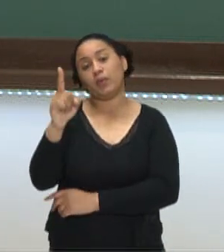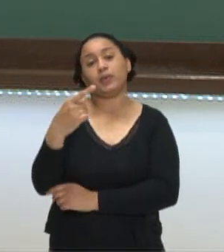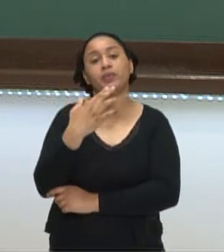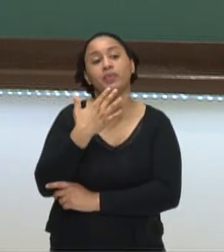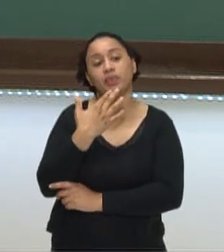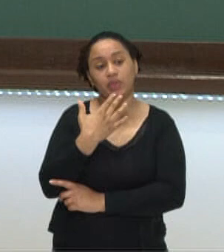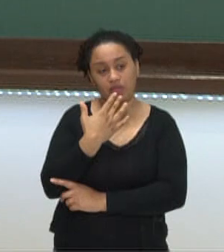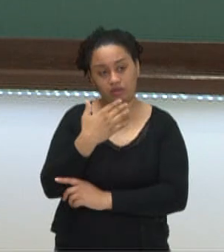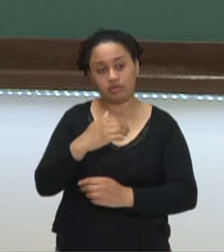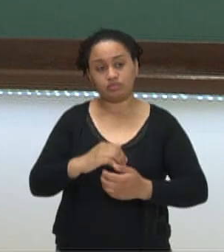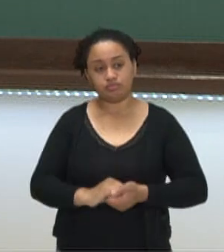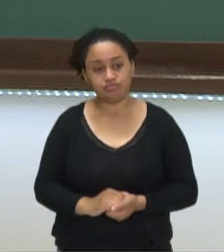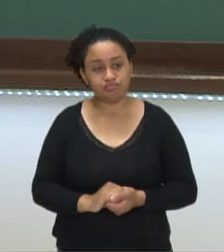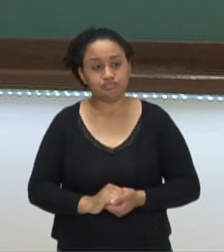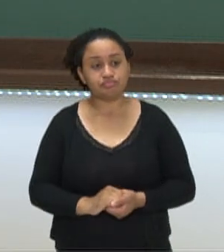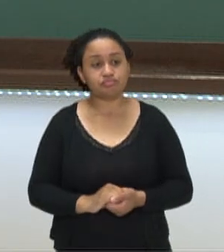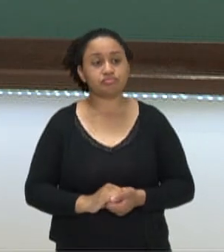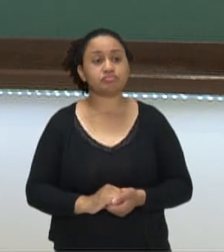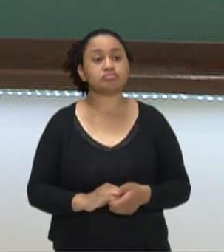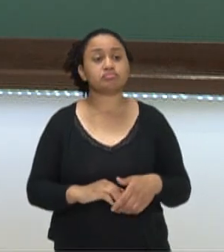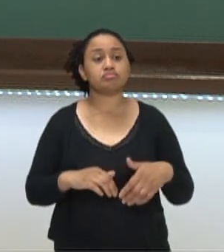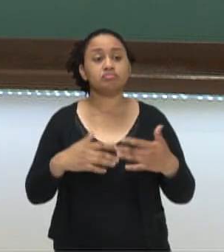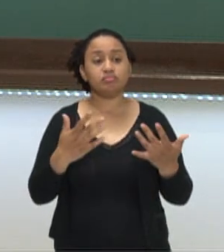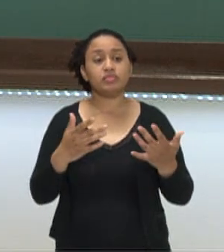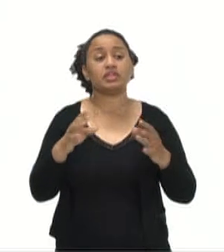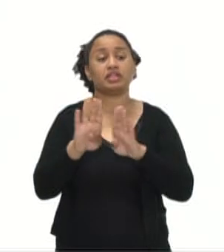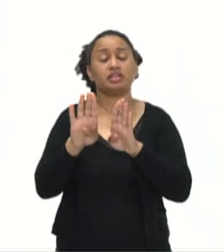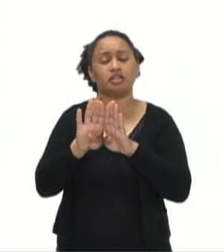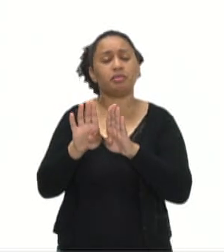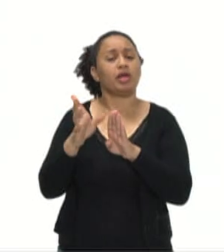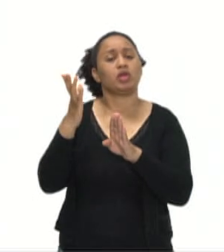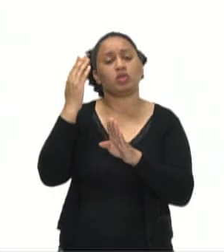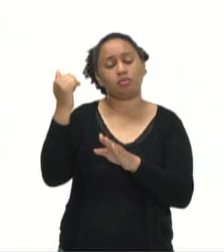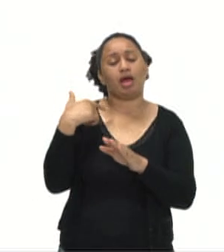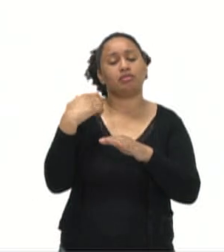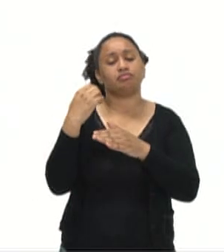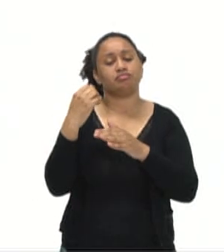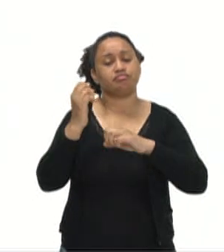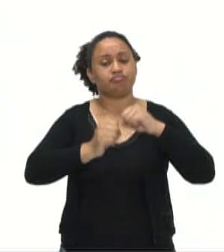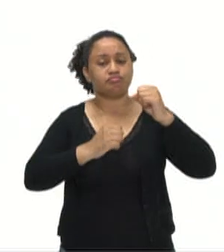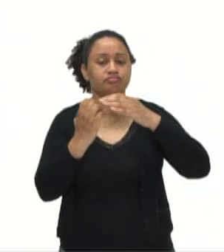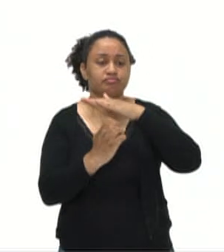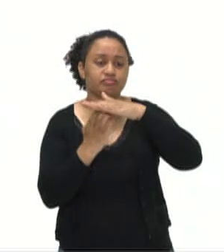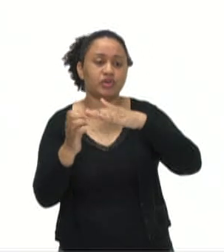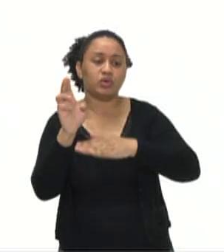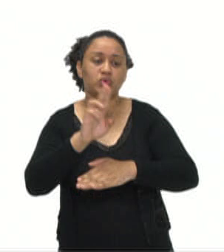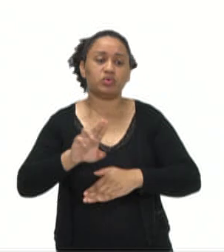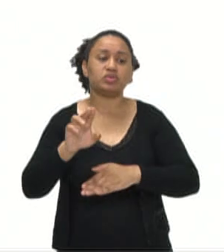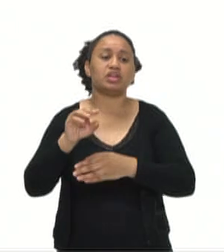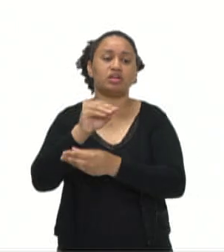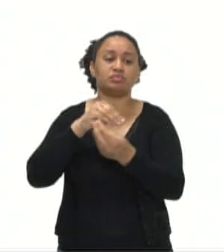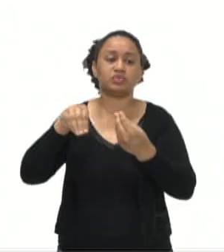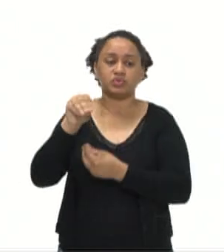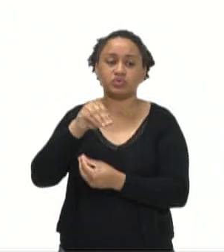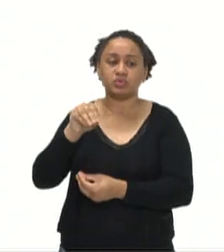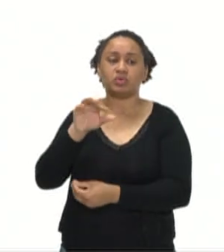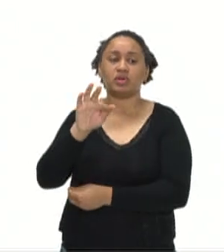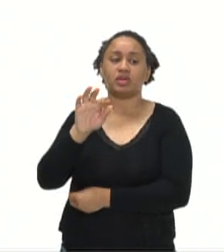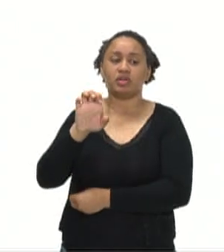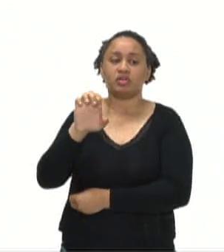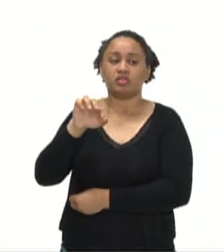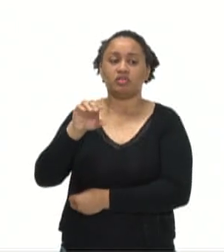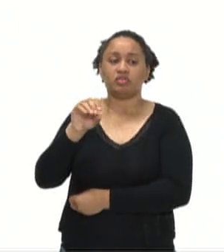outra cor, tá? É também muito comum na indústria eles utilizarem essa solução chamada